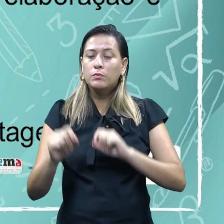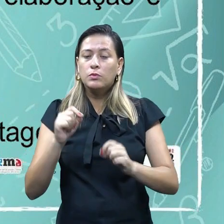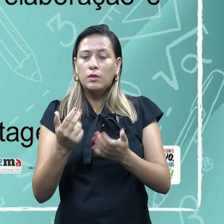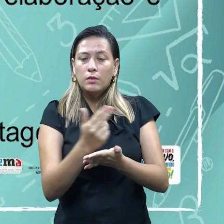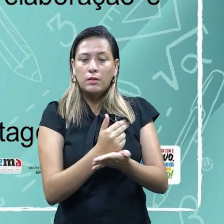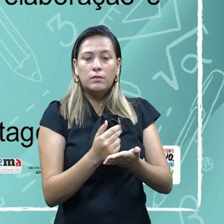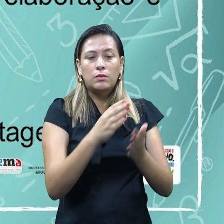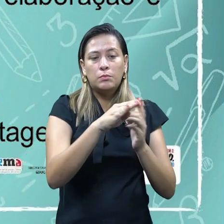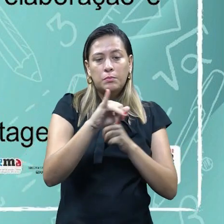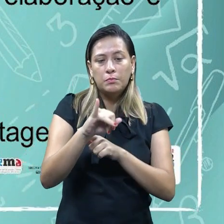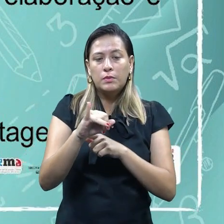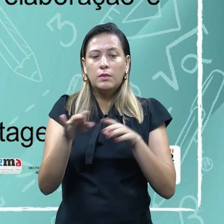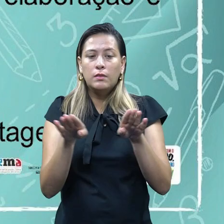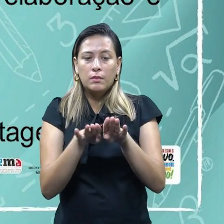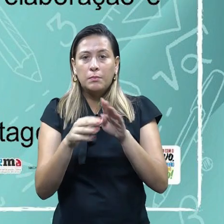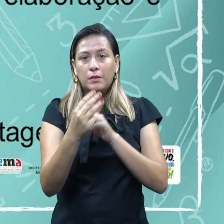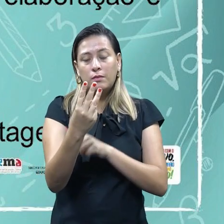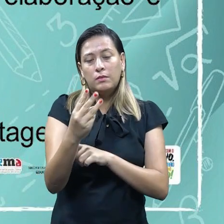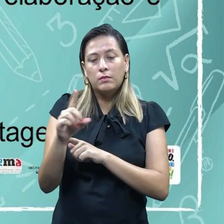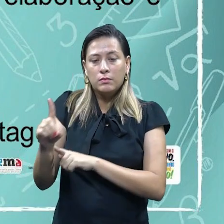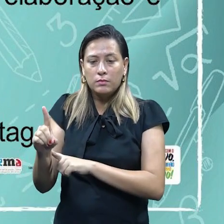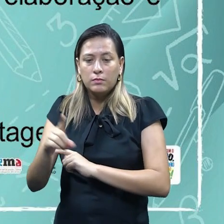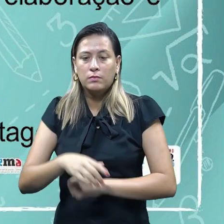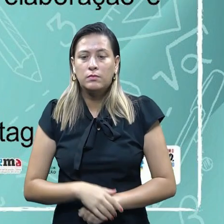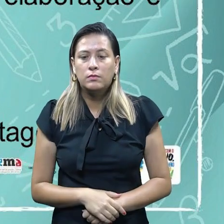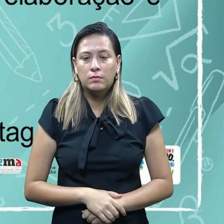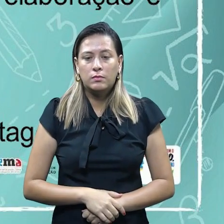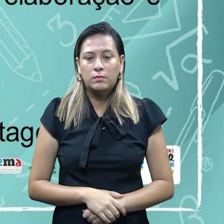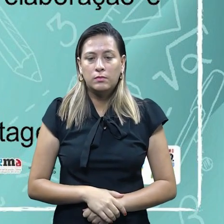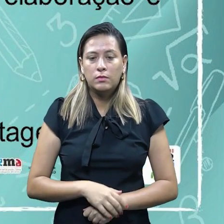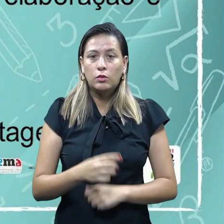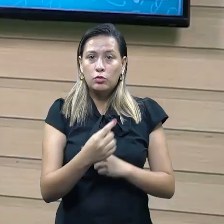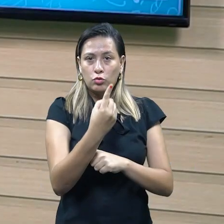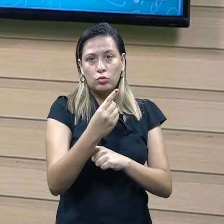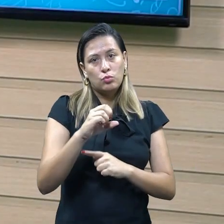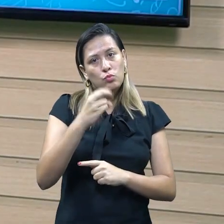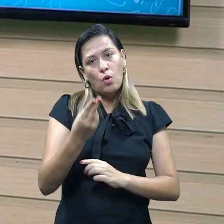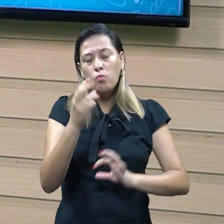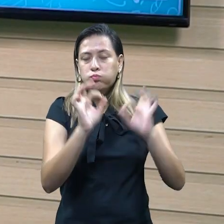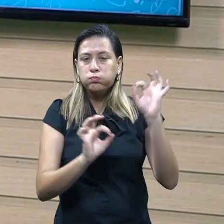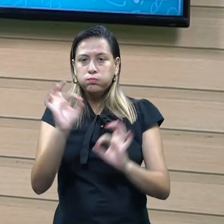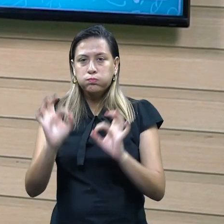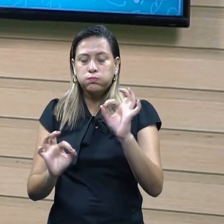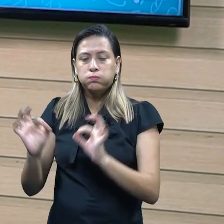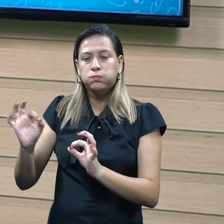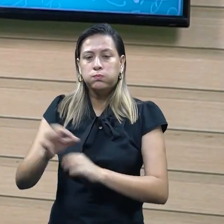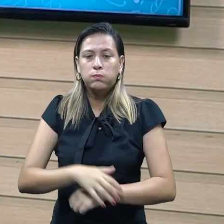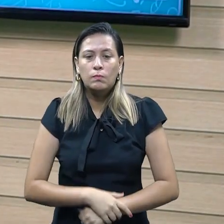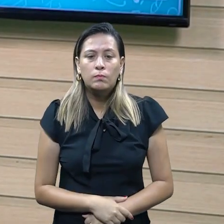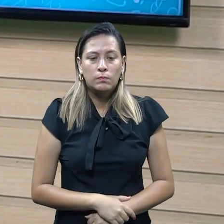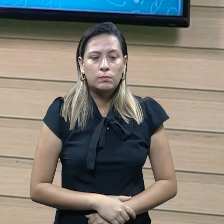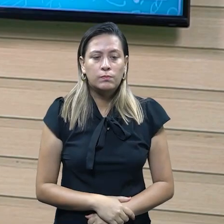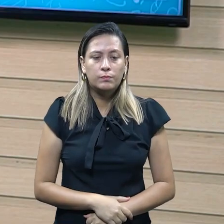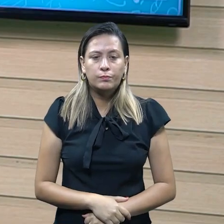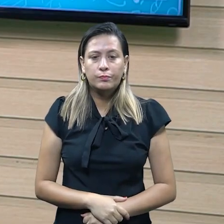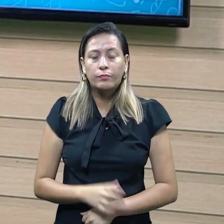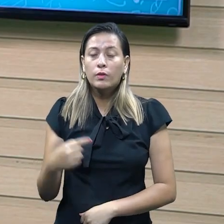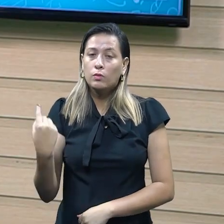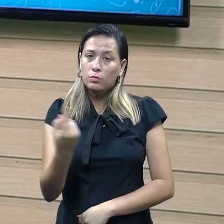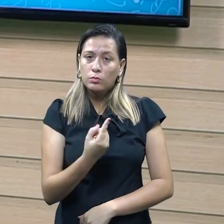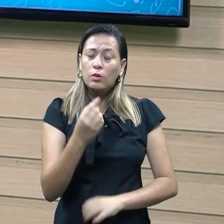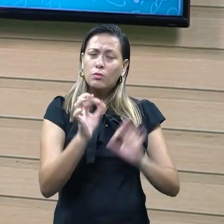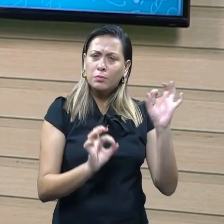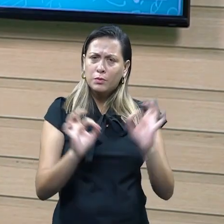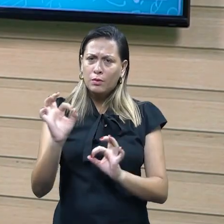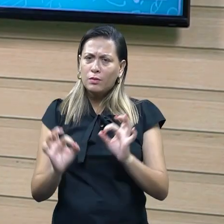desenhos bi- e tridimensionais de um componente ou de uma montagem. Aqui então, quando formos elaborar os